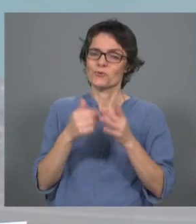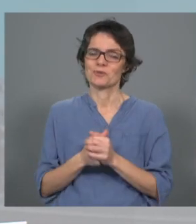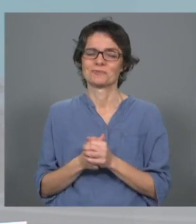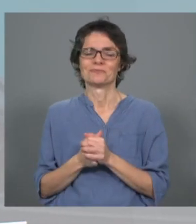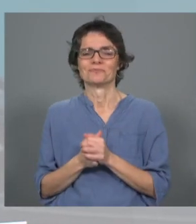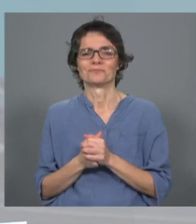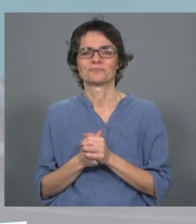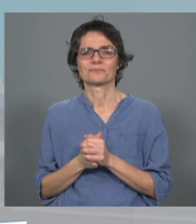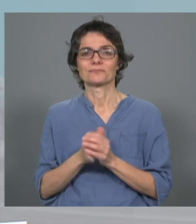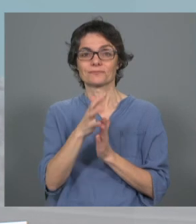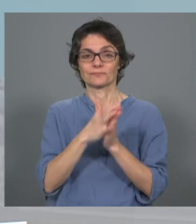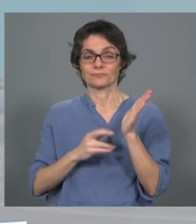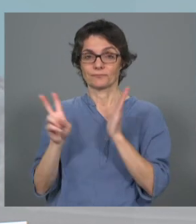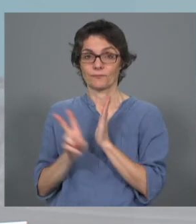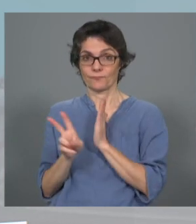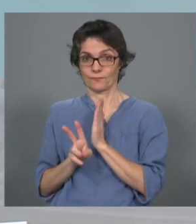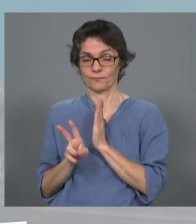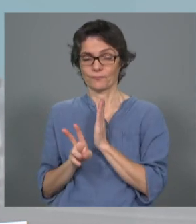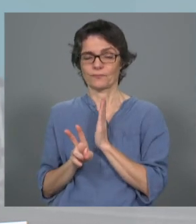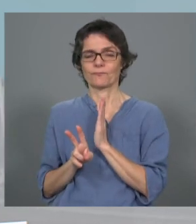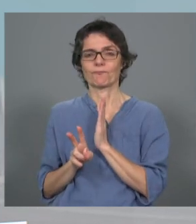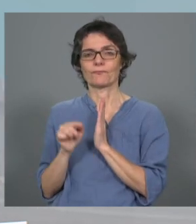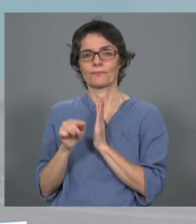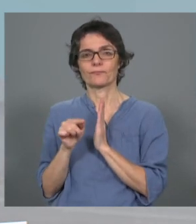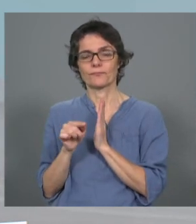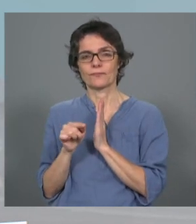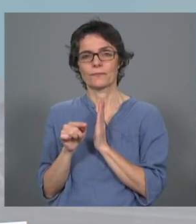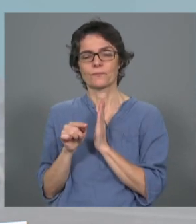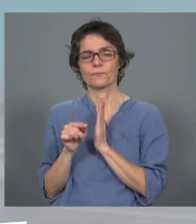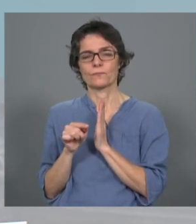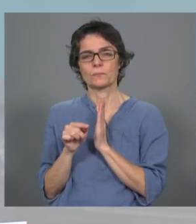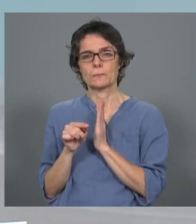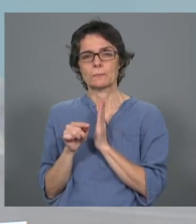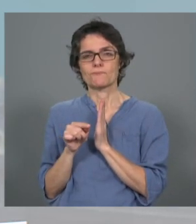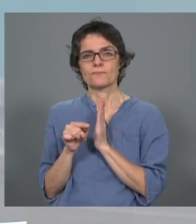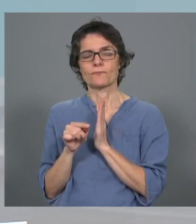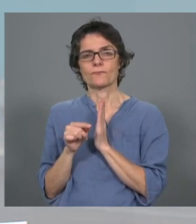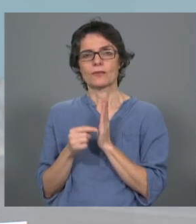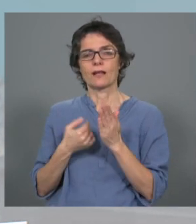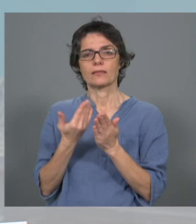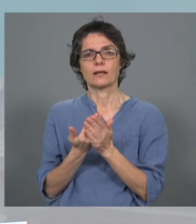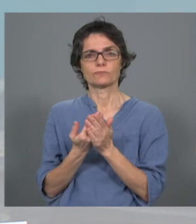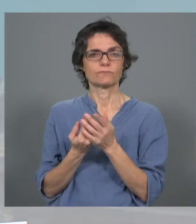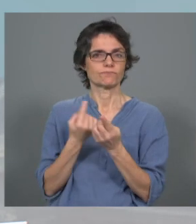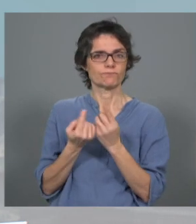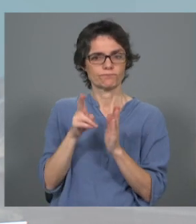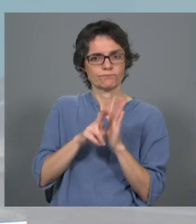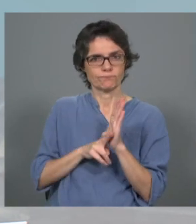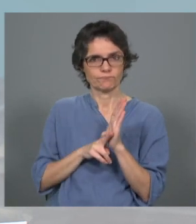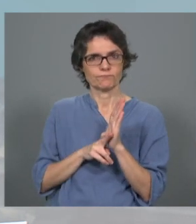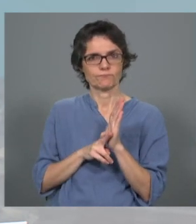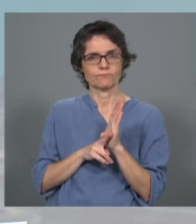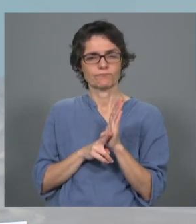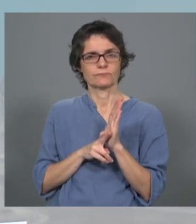leitura da primeira epístola de São João é assim fornece aqui algumas regras, nomeadamente